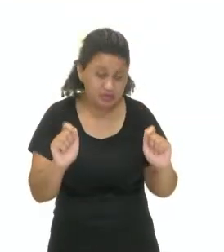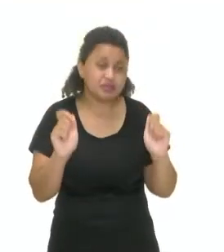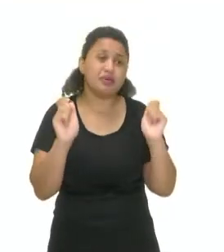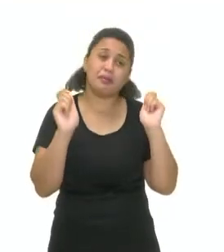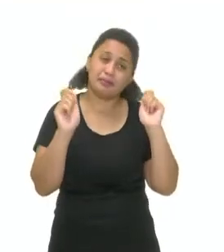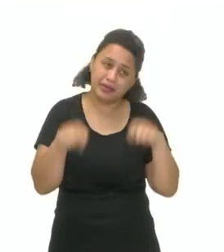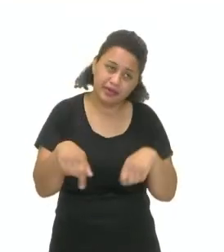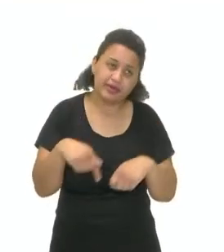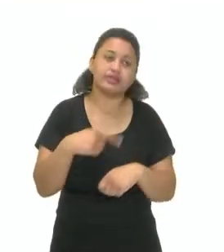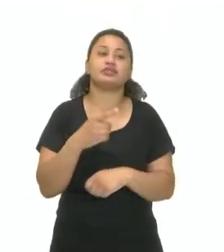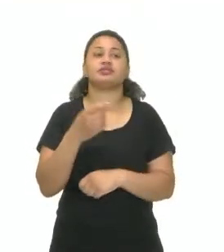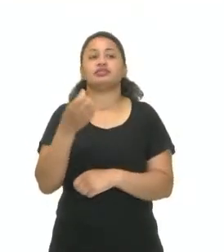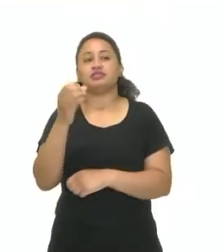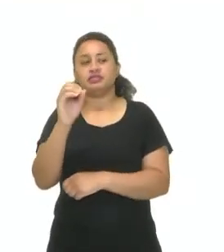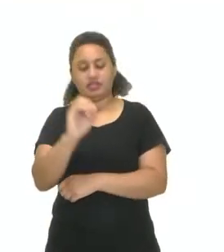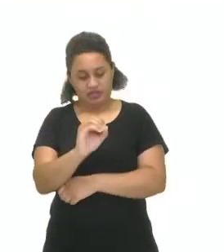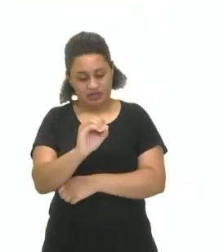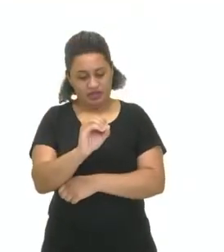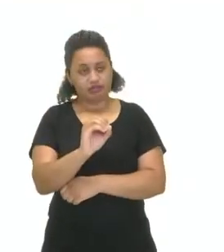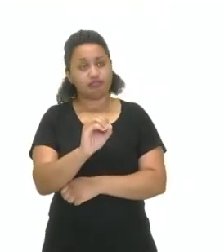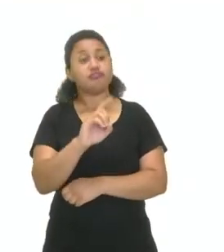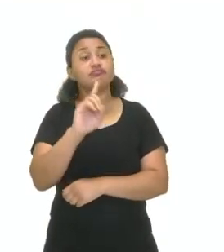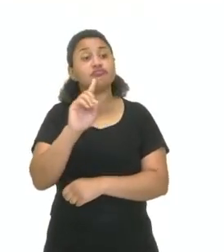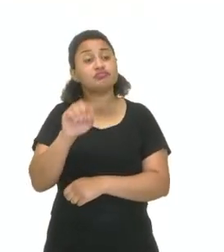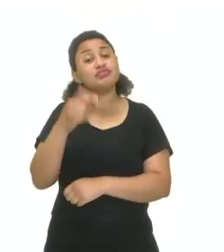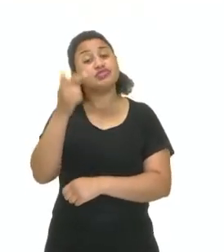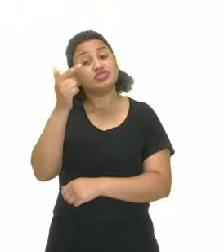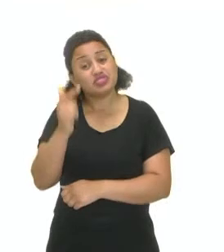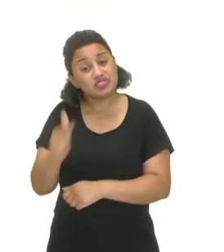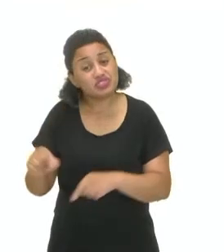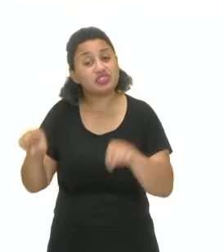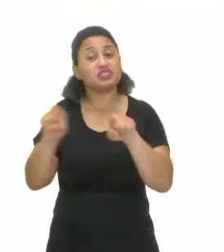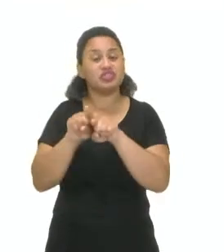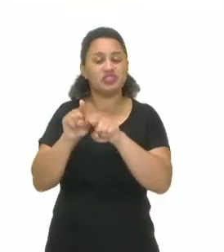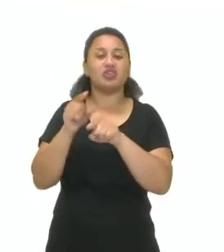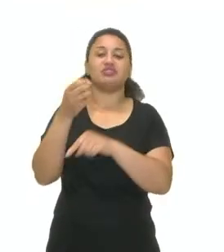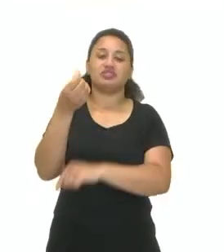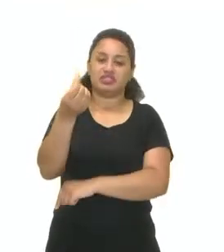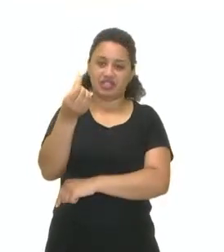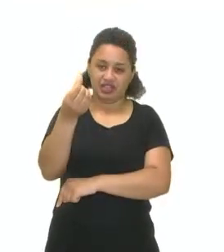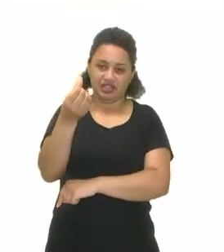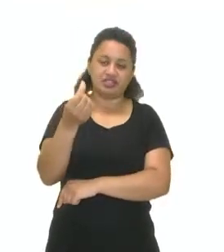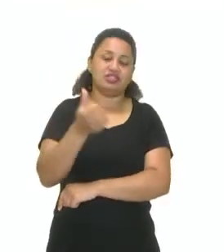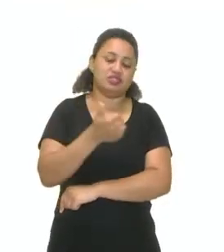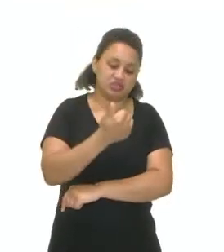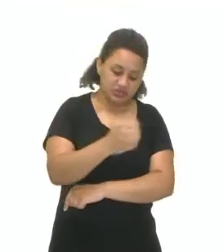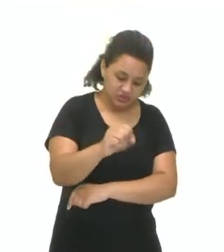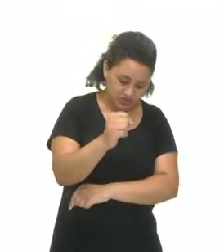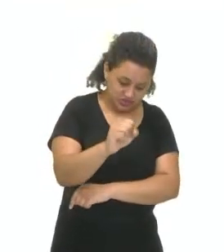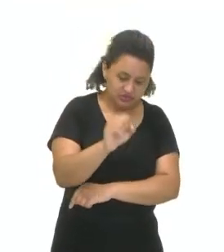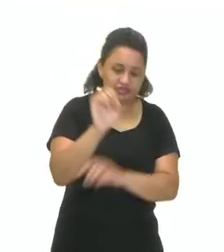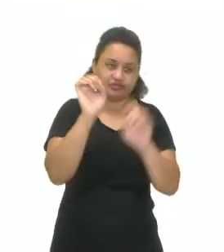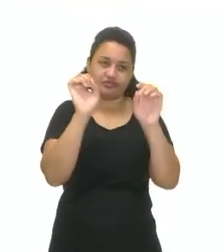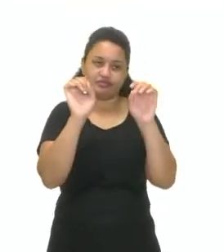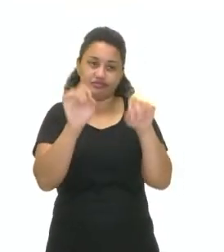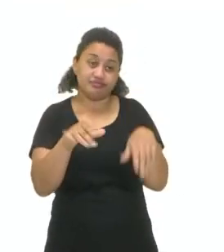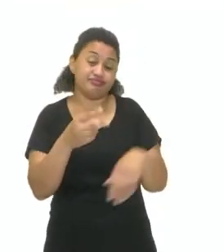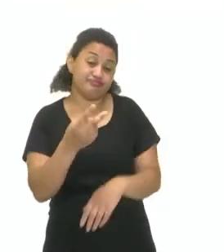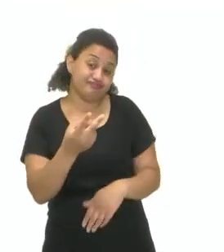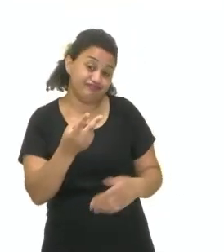claro que pode. Coloca o zero. Aí, de novo, né? Multiplica por 6. 6 vezes 3 é 18. E deixa o resto